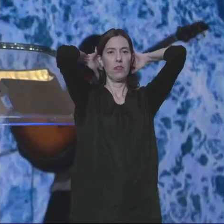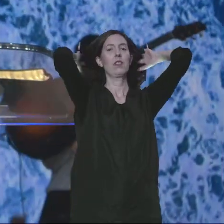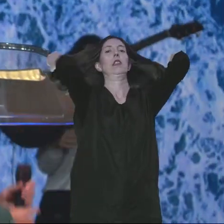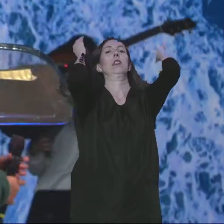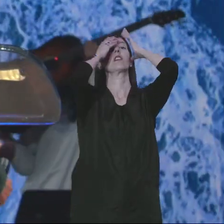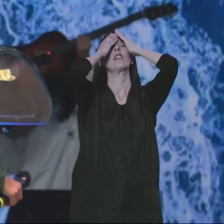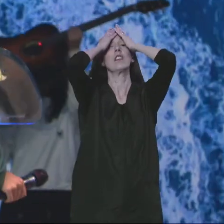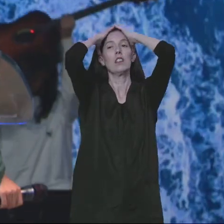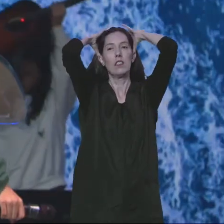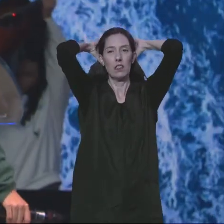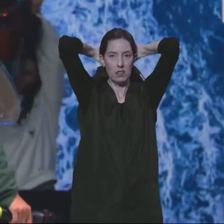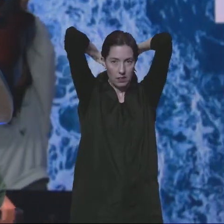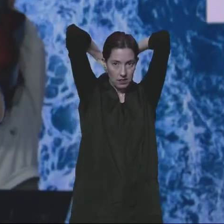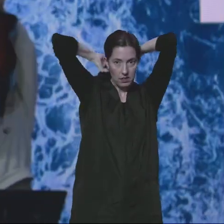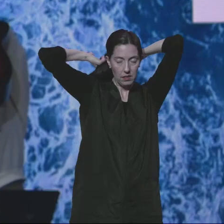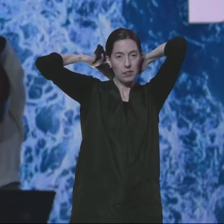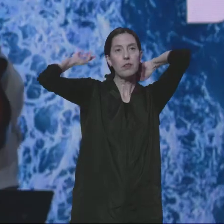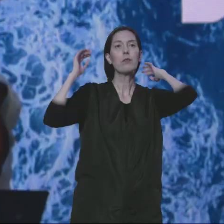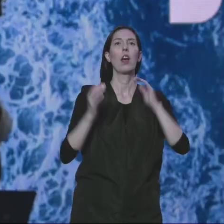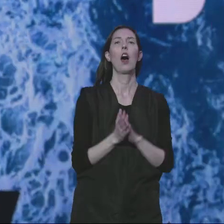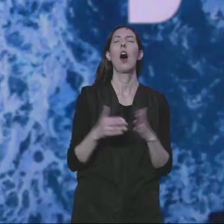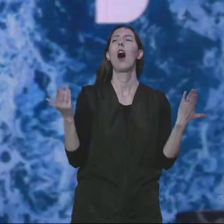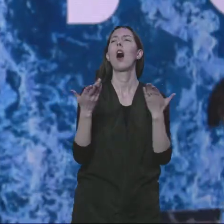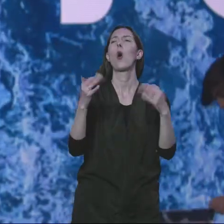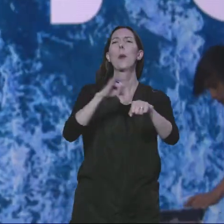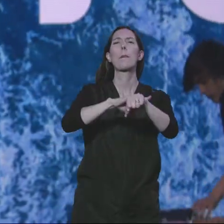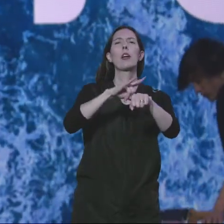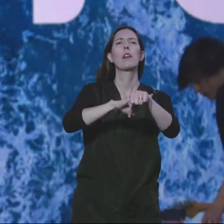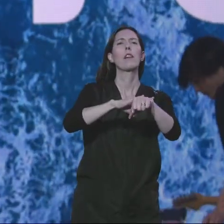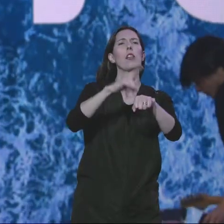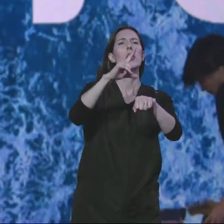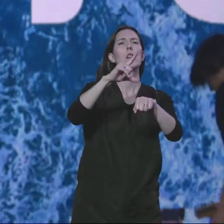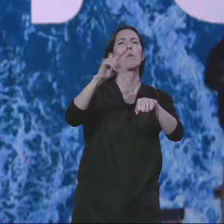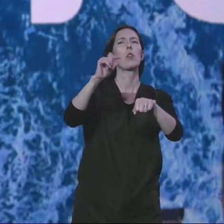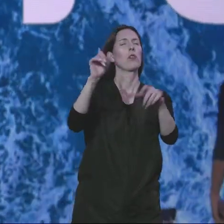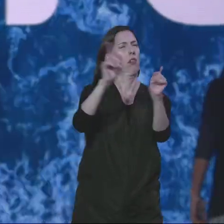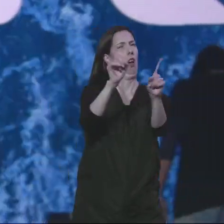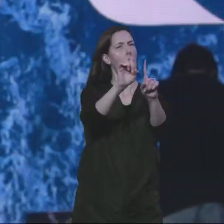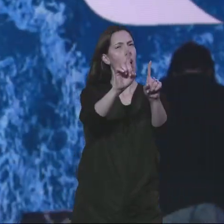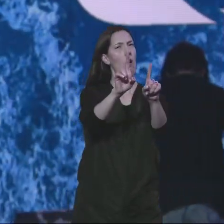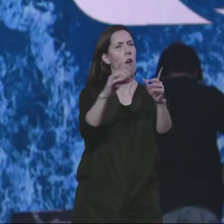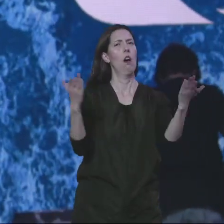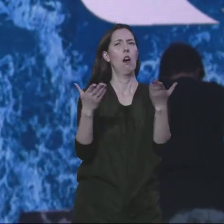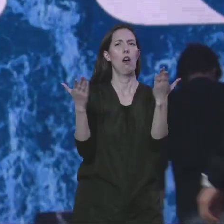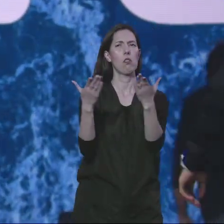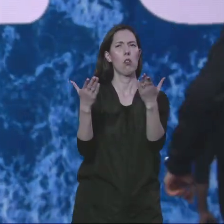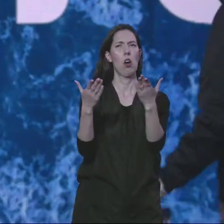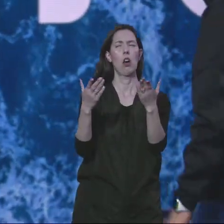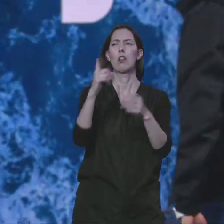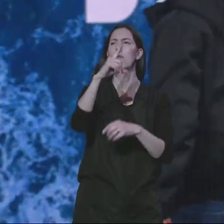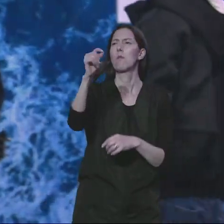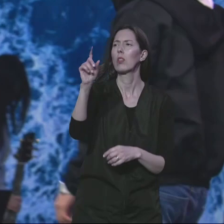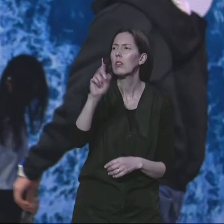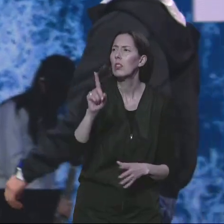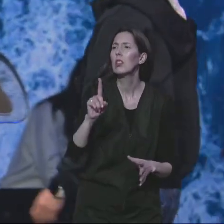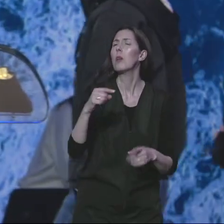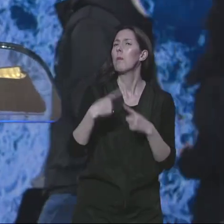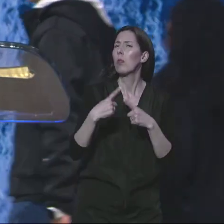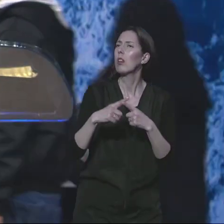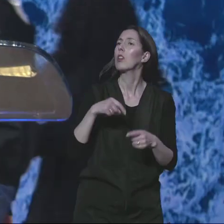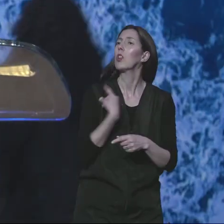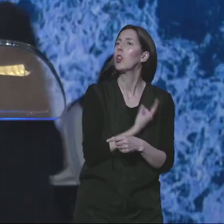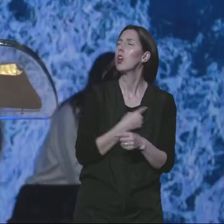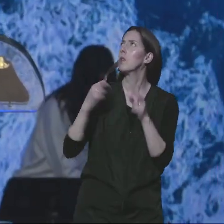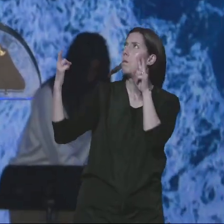Bênção. Agora não vá no banheiro. Não saia, a gente vai focar em Jesus. Amém? Quantos concordam com